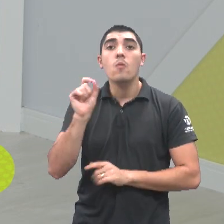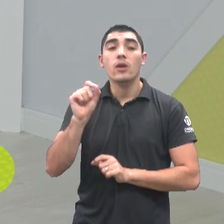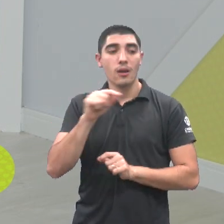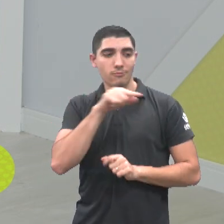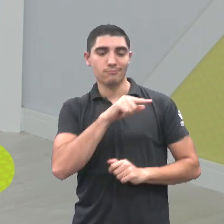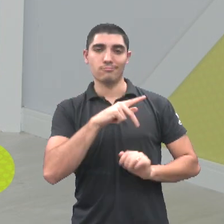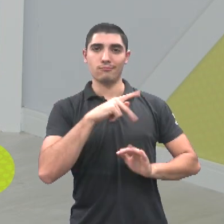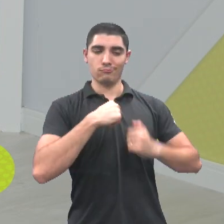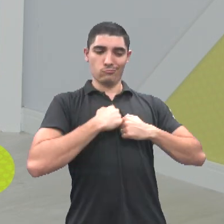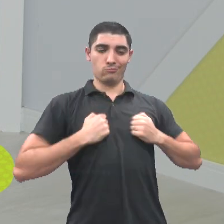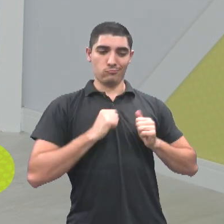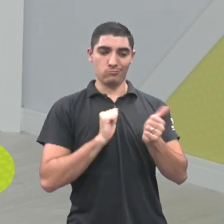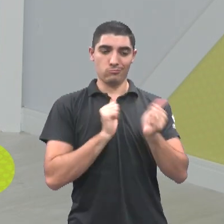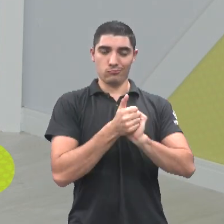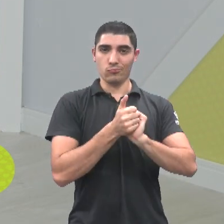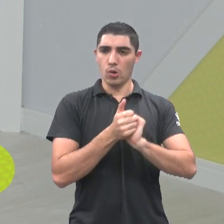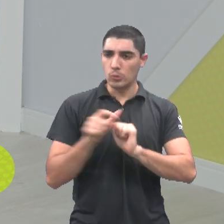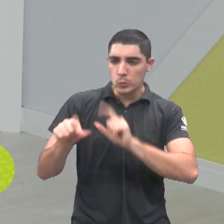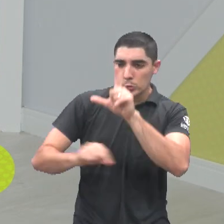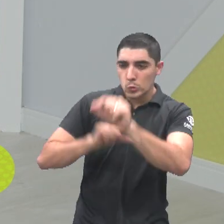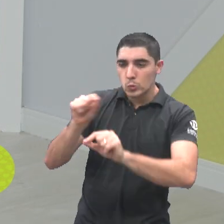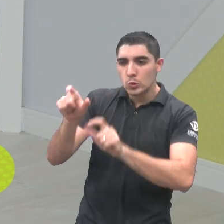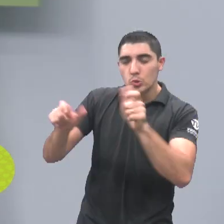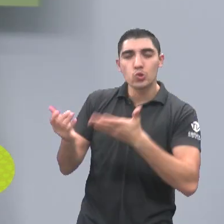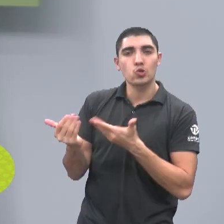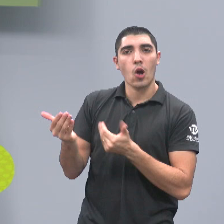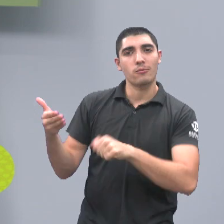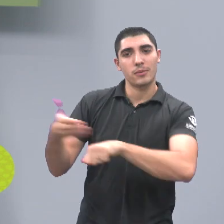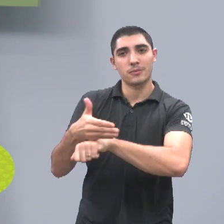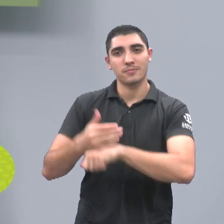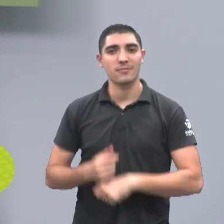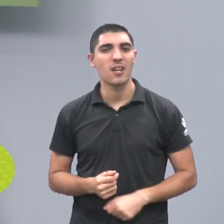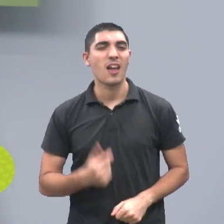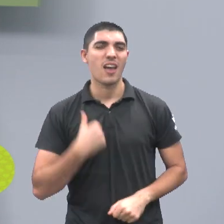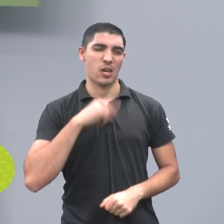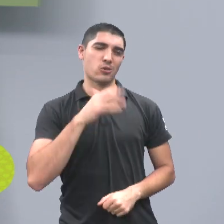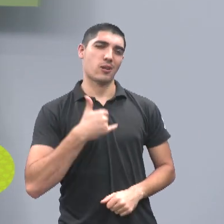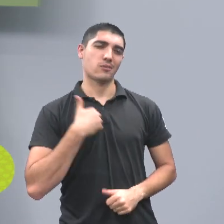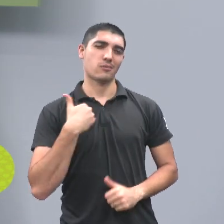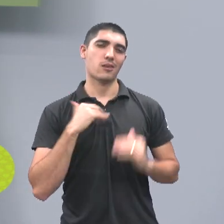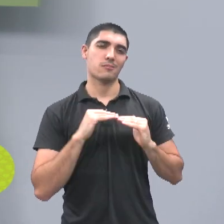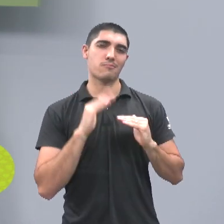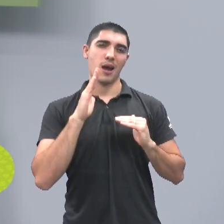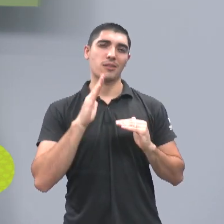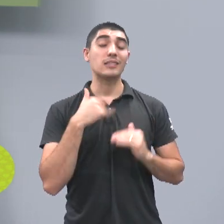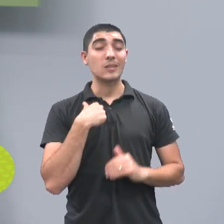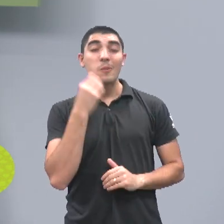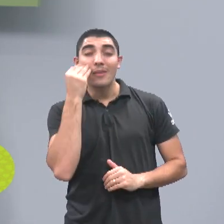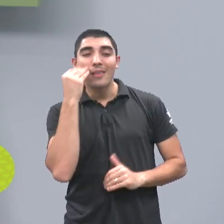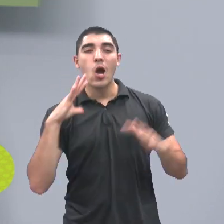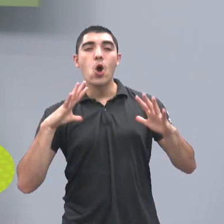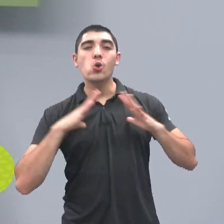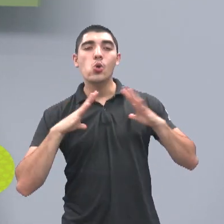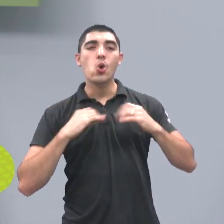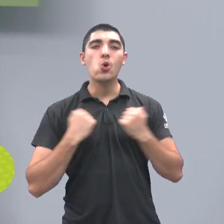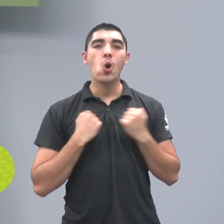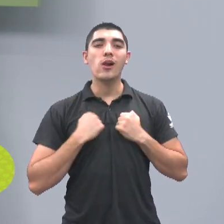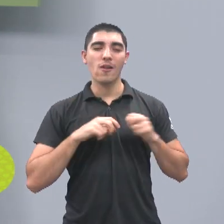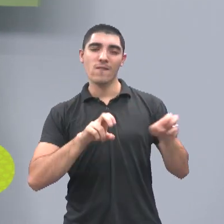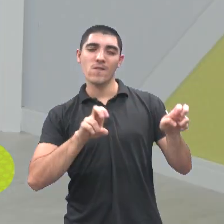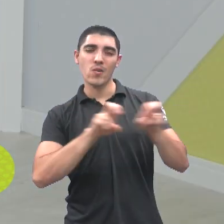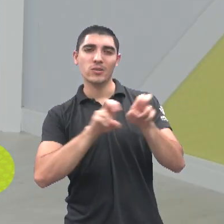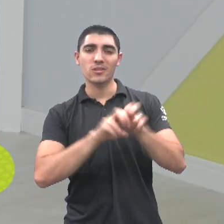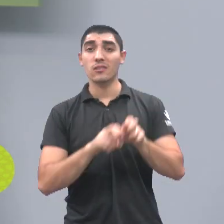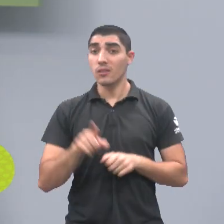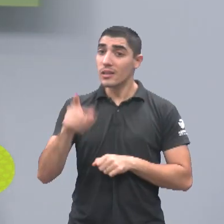revelações para o projeto, que é muito bacana. A pena que eu passei um pouquinho da idade e aí eu tentaria no goleiro de futsal, mas já estou um pouquinho velho. Ciclismo você não